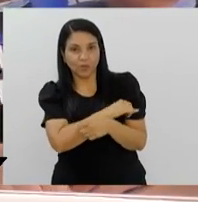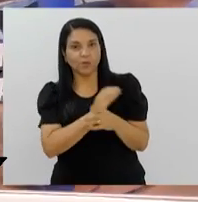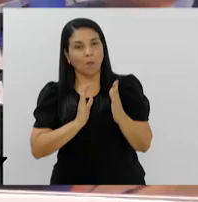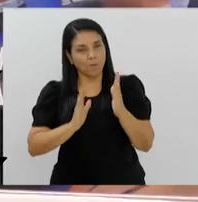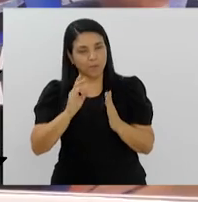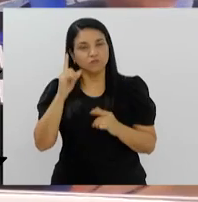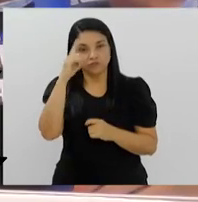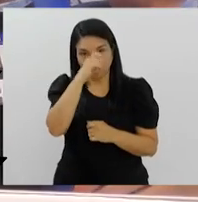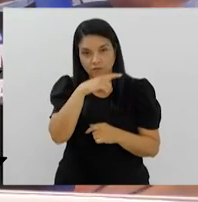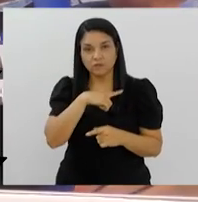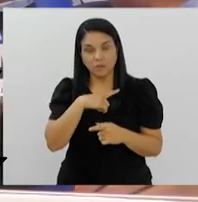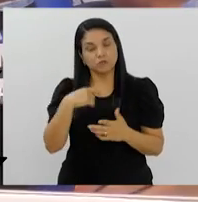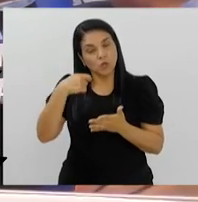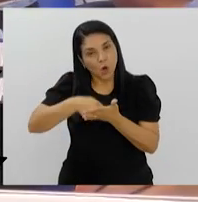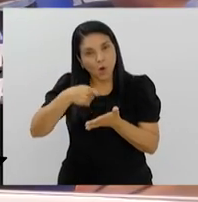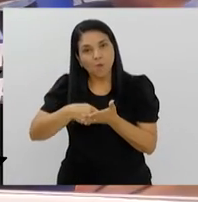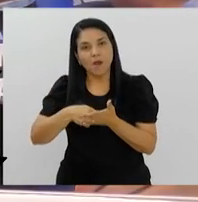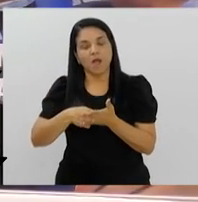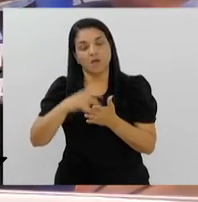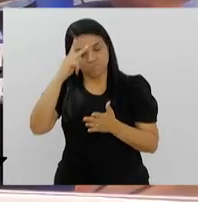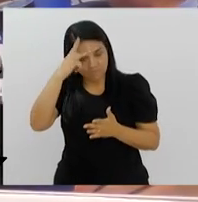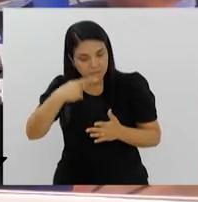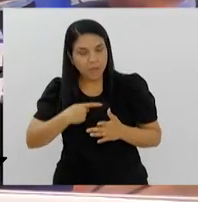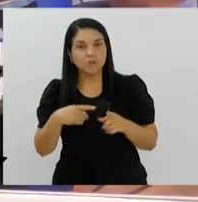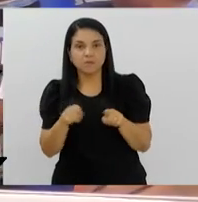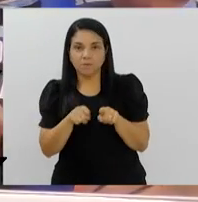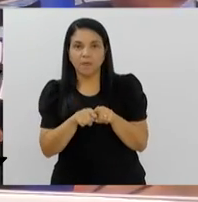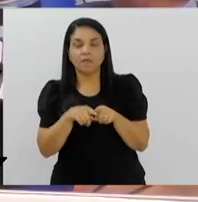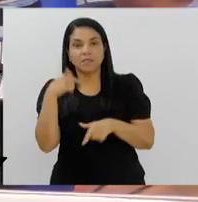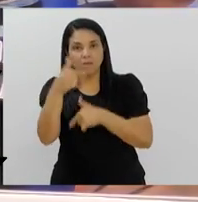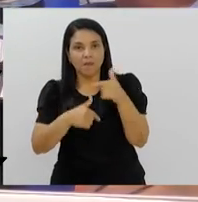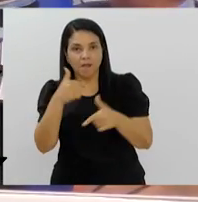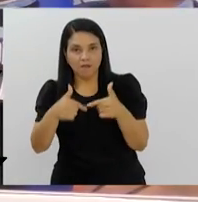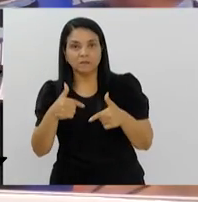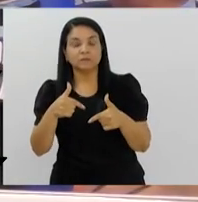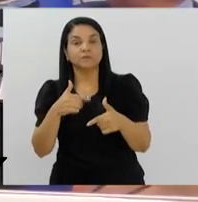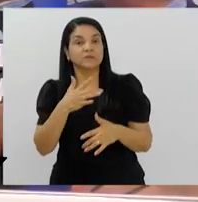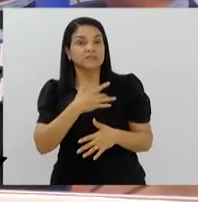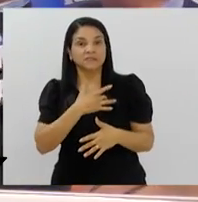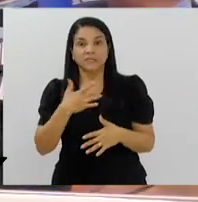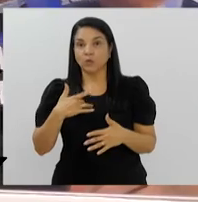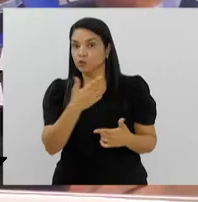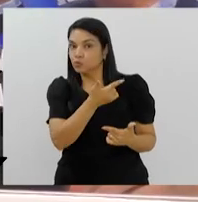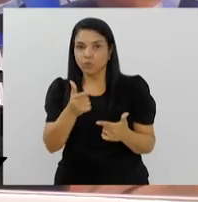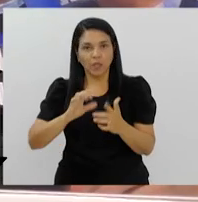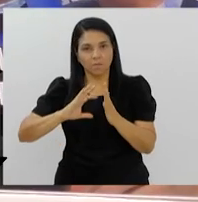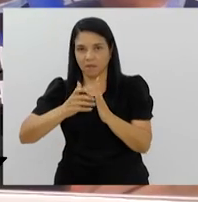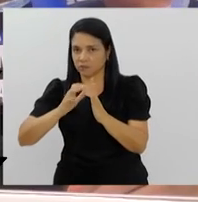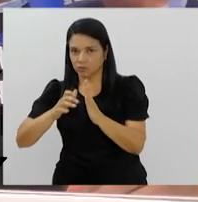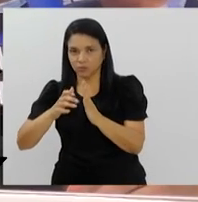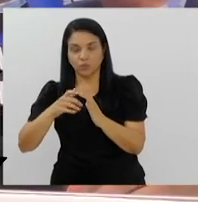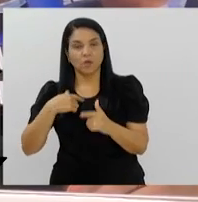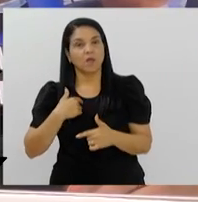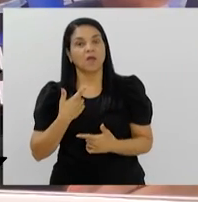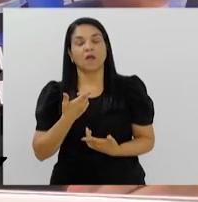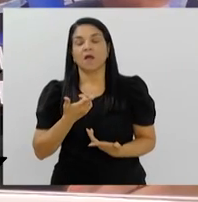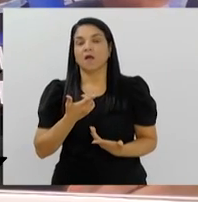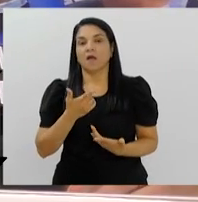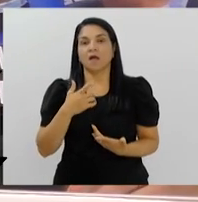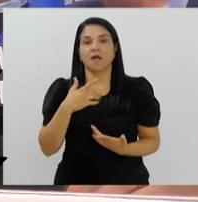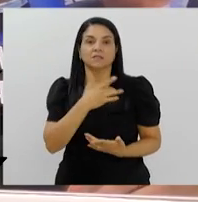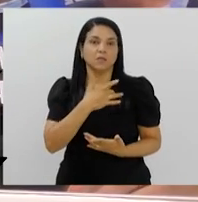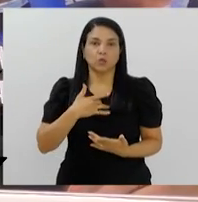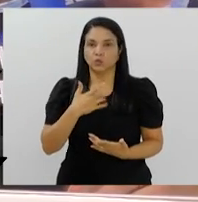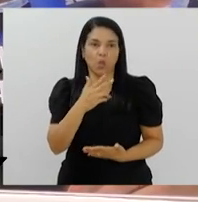todos nós Inclusive a si próprios aqui então o que eu quero deixar claro com isso é que a saúde não tem partido a saúde não é lula não é bolsonaro não